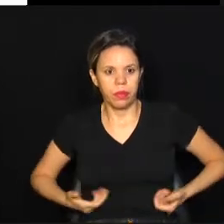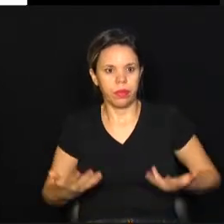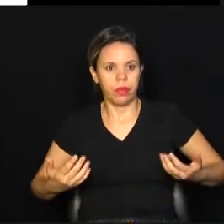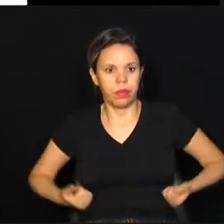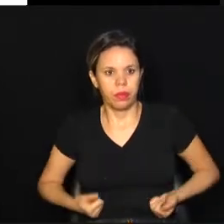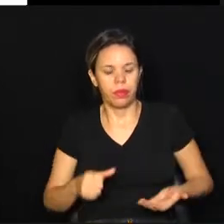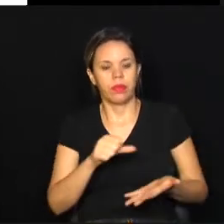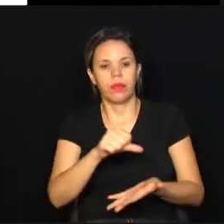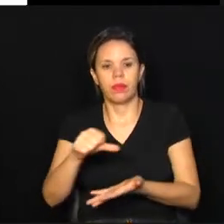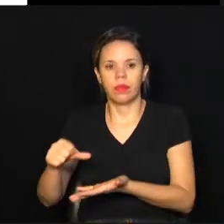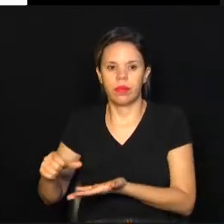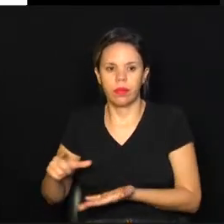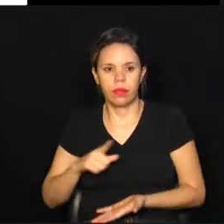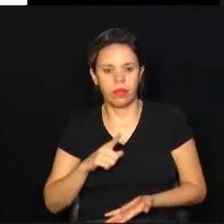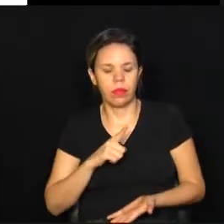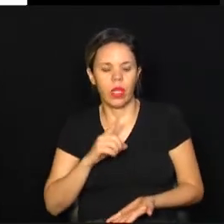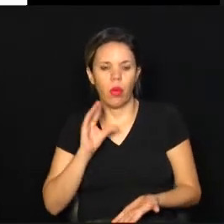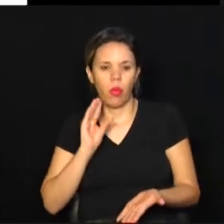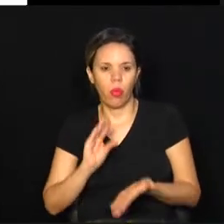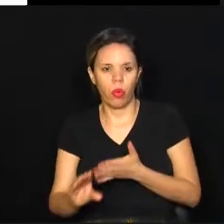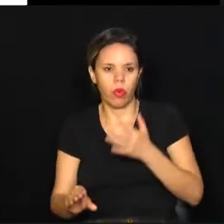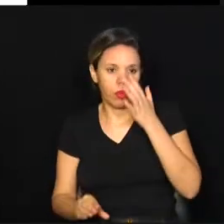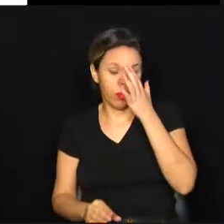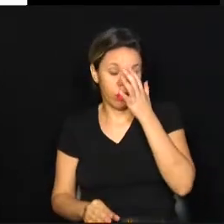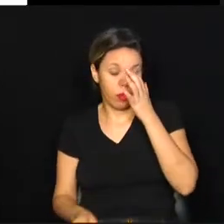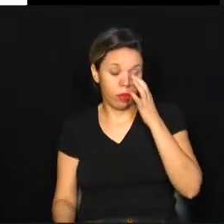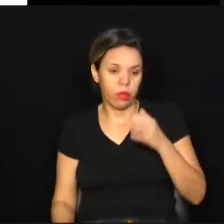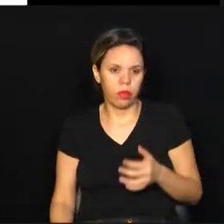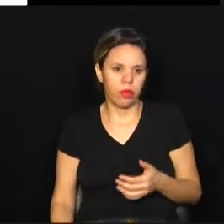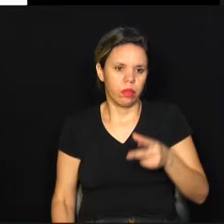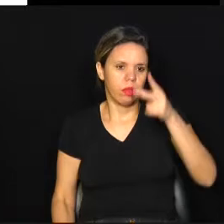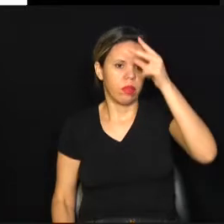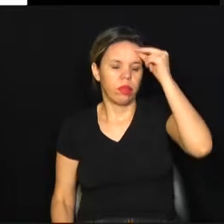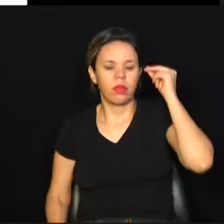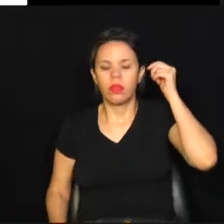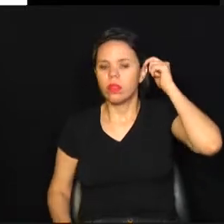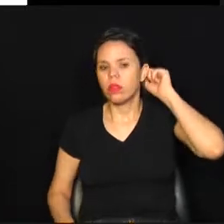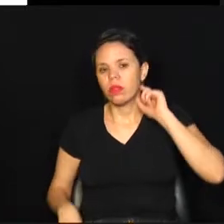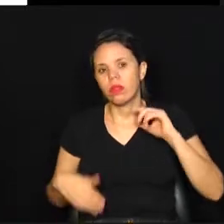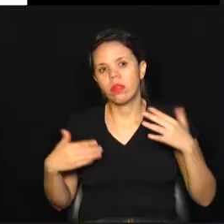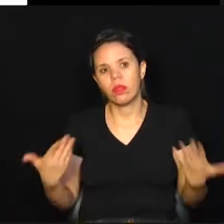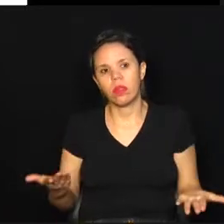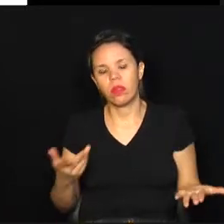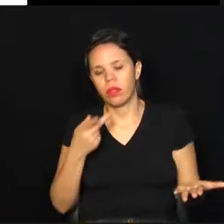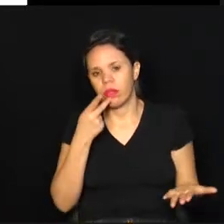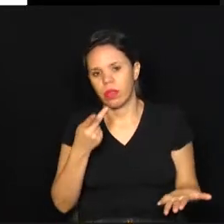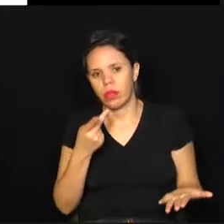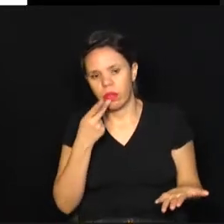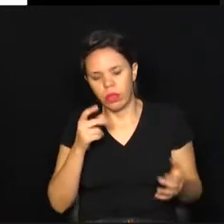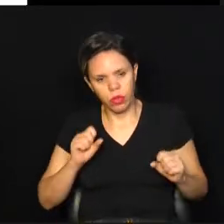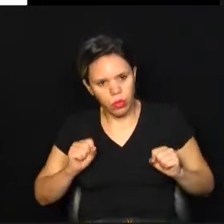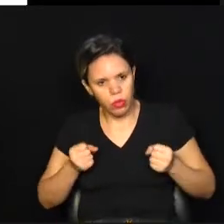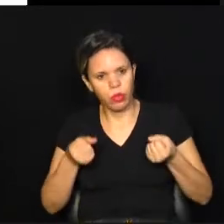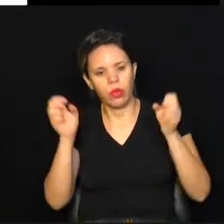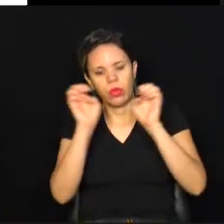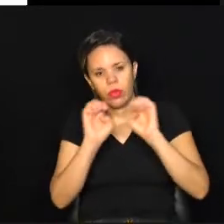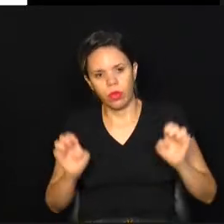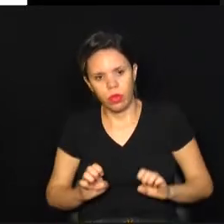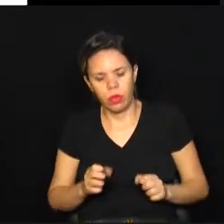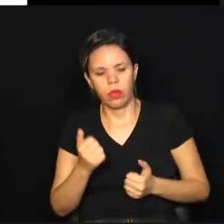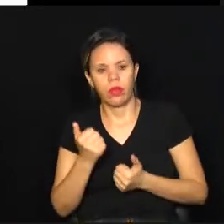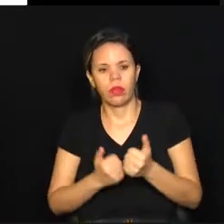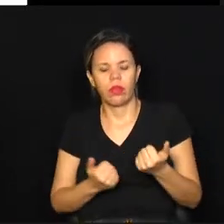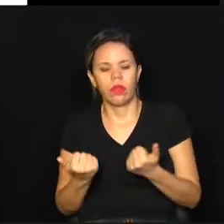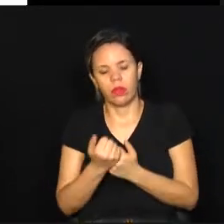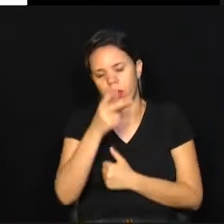região, né, que tenha um fundo descentralizado da prefeitura. Então, quando a gente fala de reforçar a estrutura de subprefeitura,